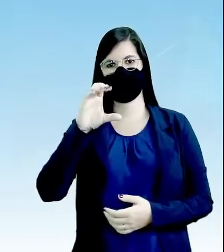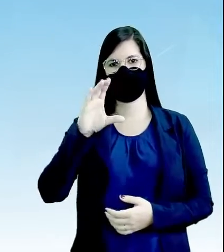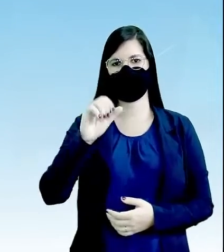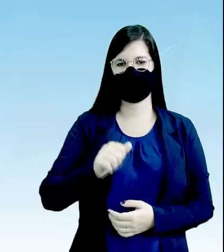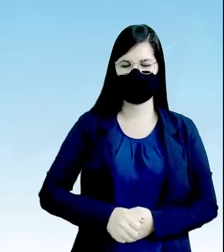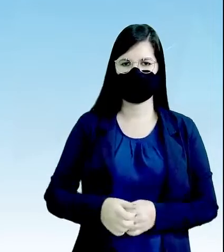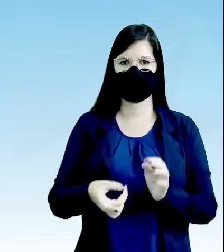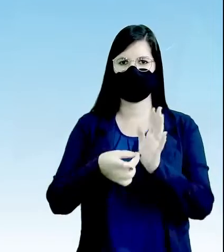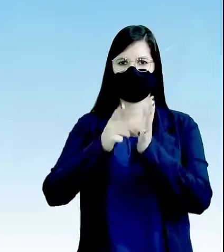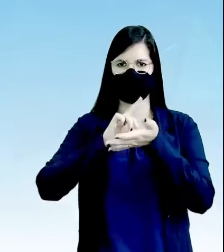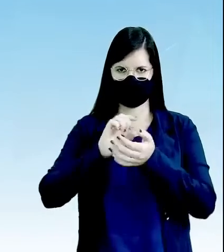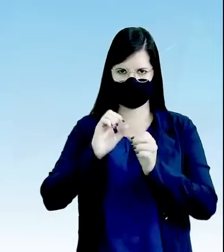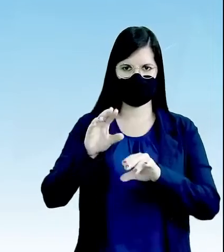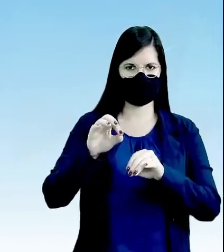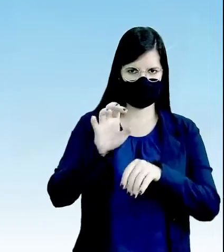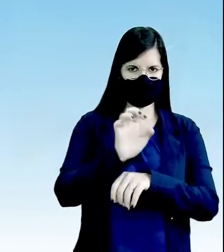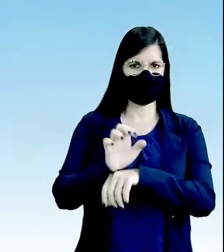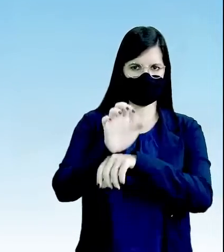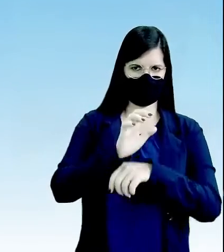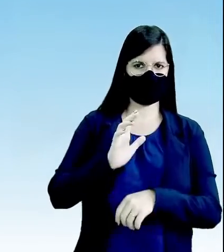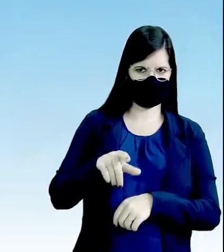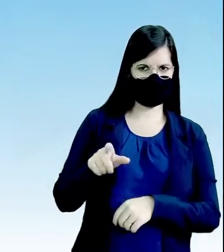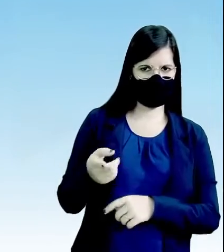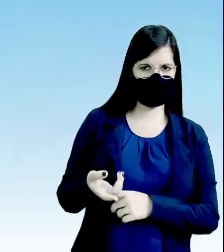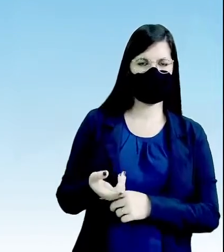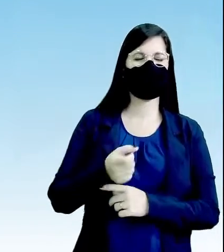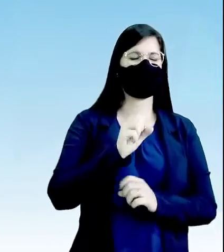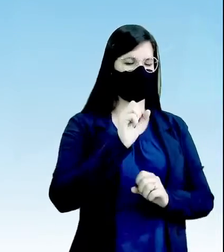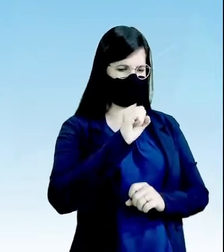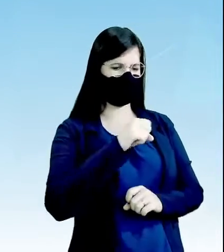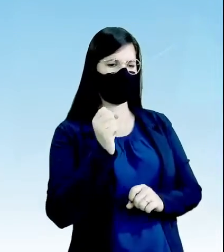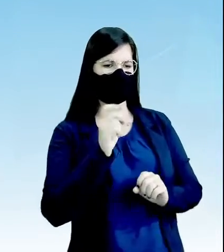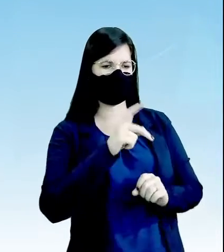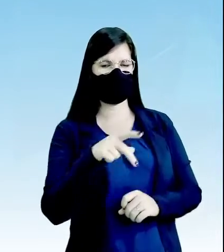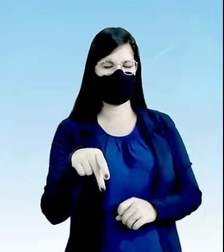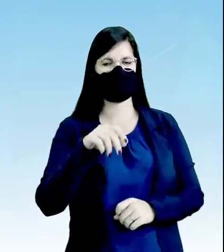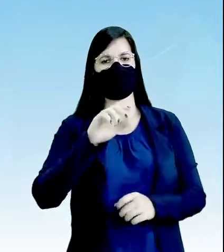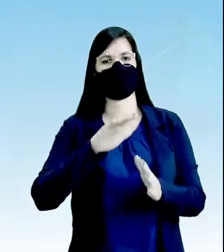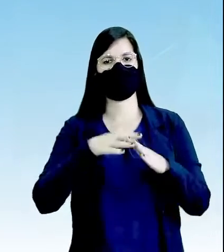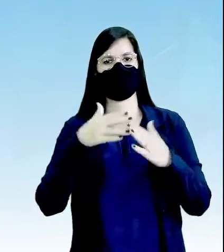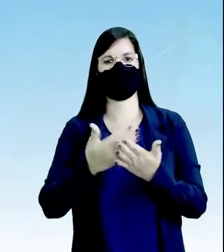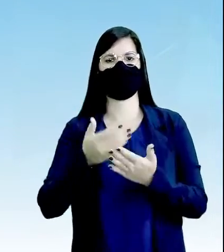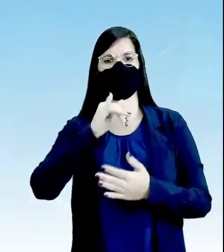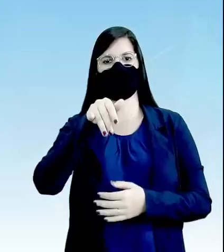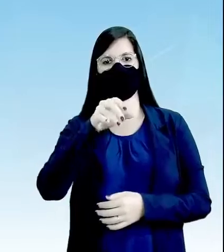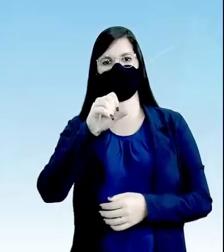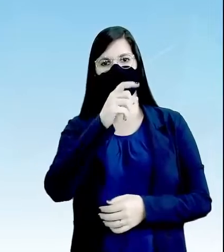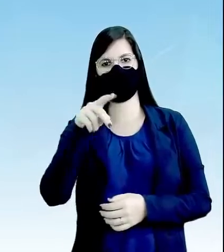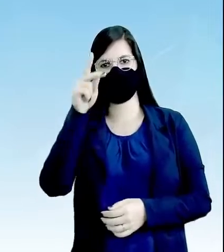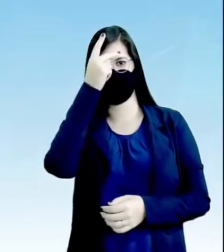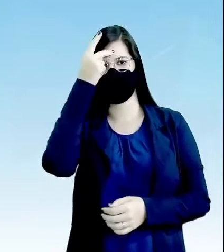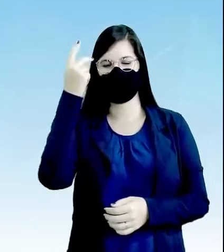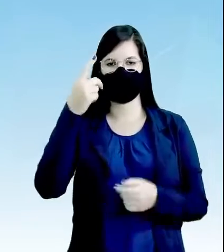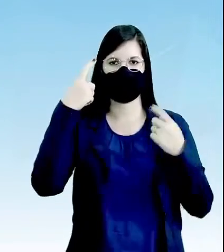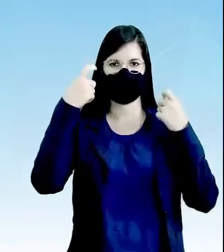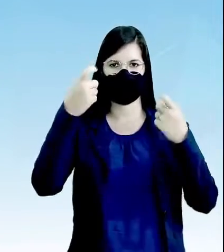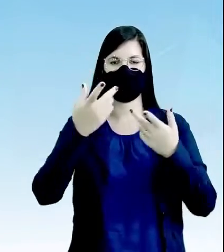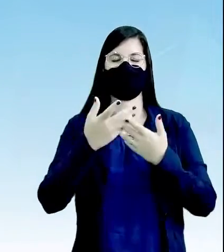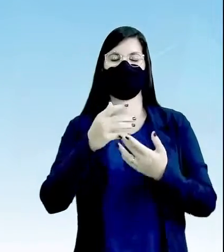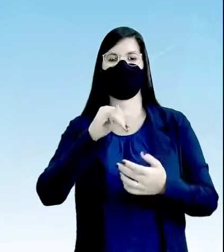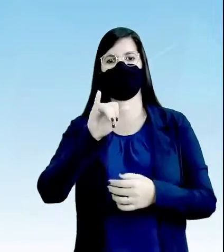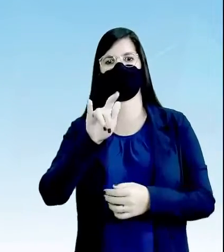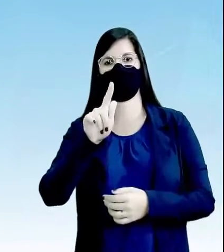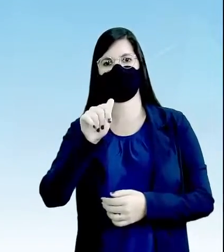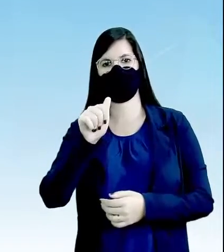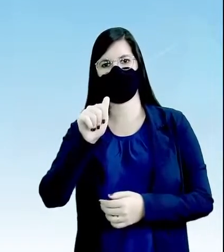antes de mais nada, o senhor ensina na rede estadual, não é isso? Ensino, sou professor do EREM João Pessoa Guerra, lá em Igaraçu. Quero aproveitar e